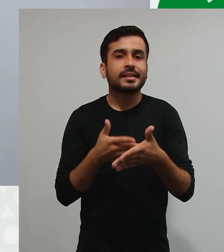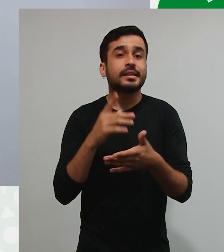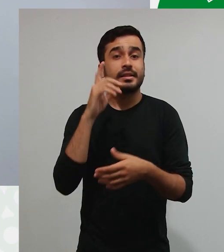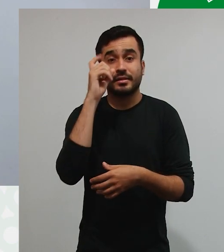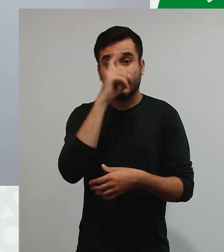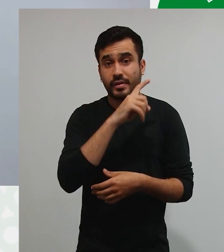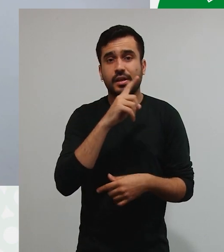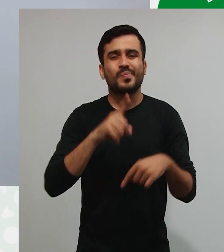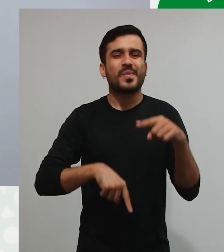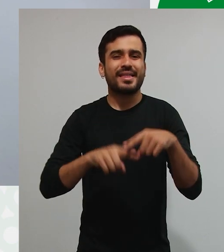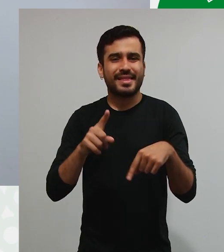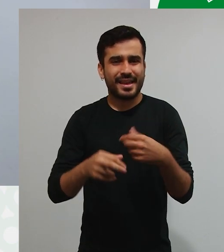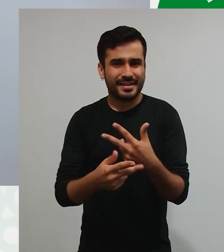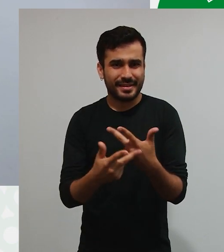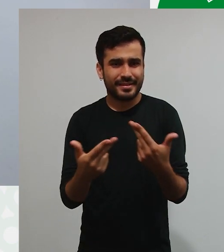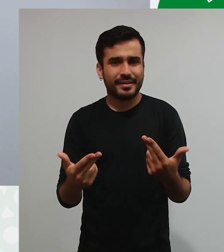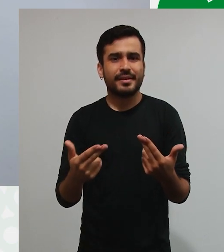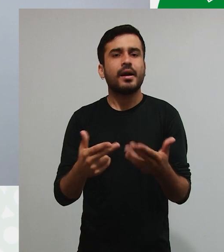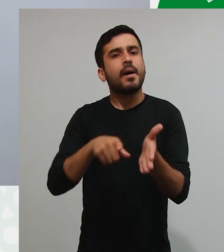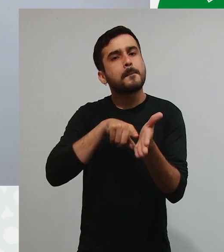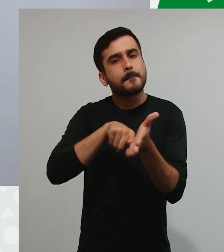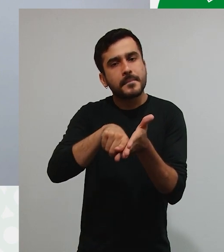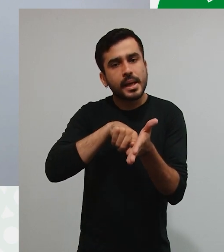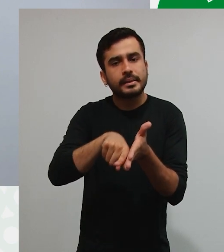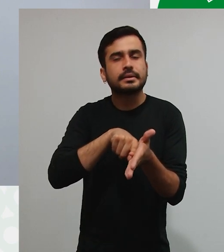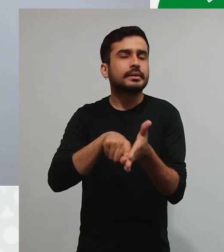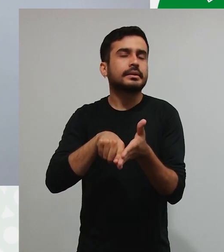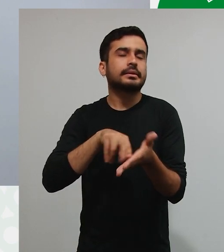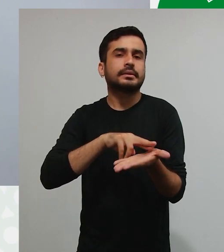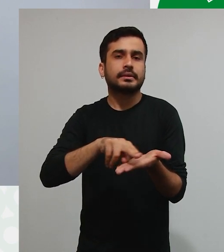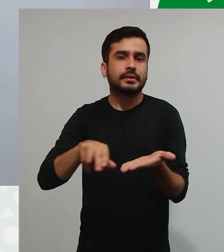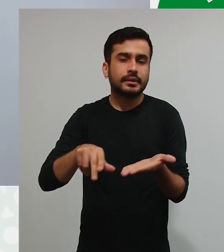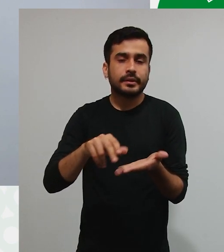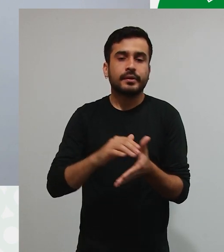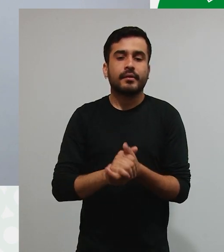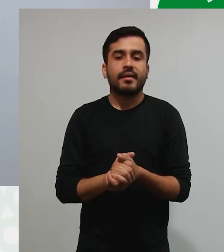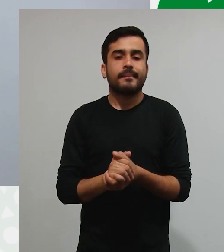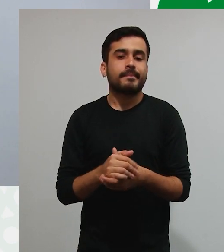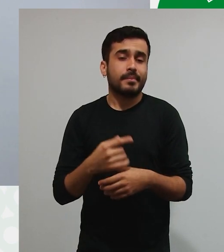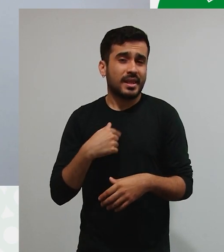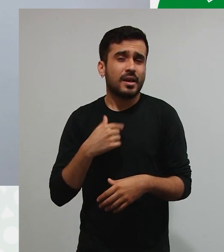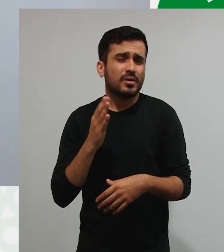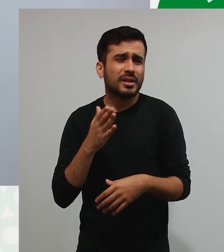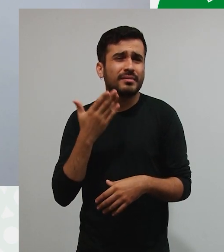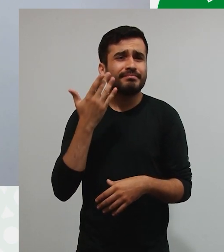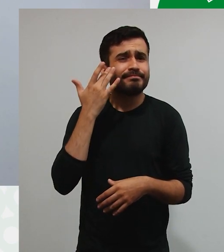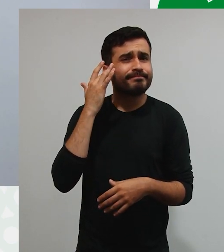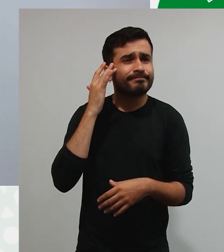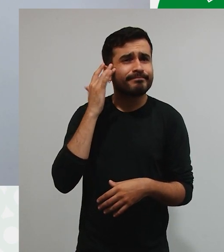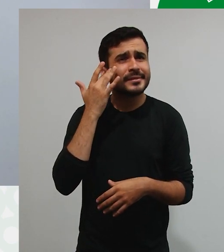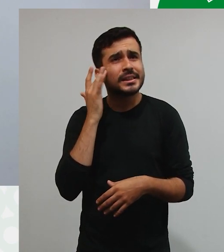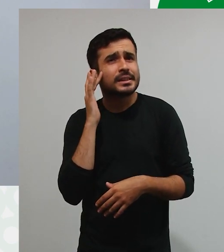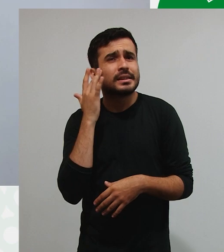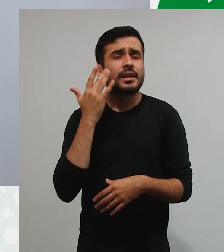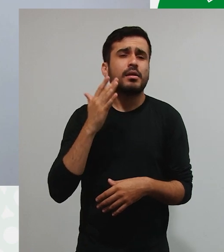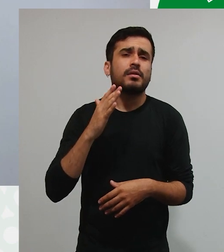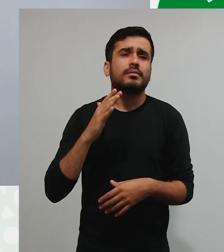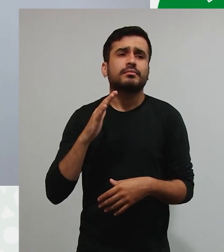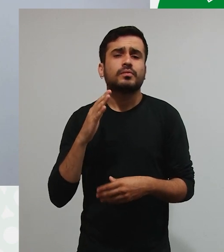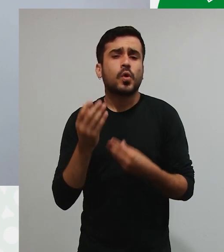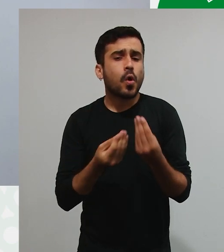Na época era normal, né, porque ainda não tinha muita evolução, né, a gente